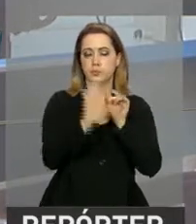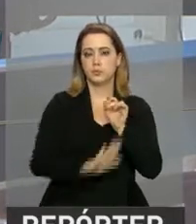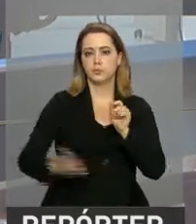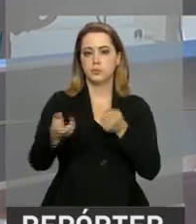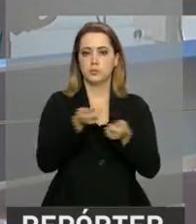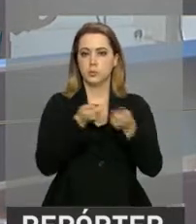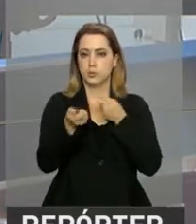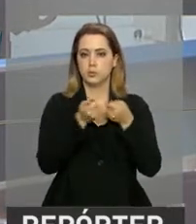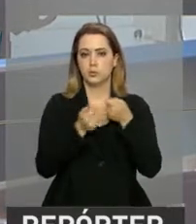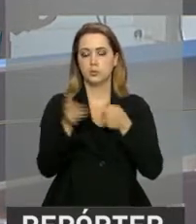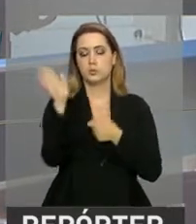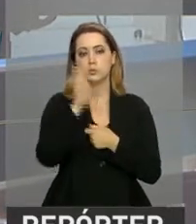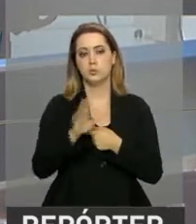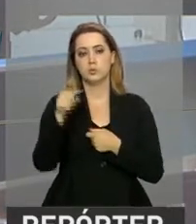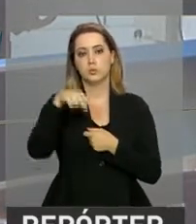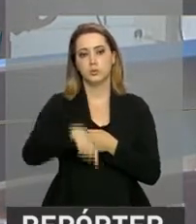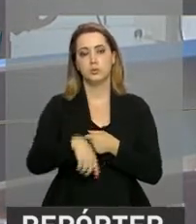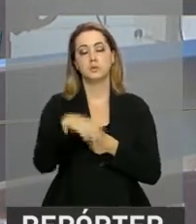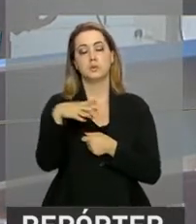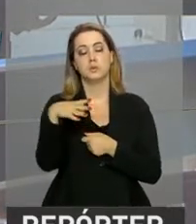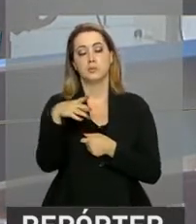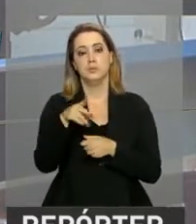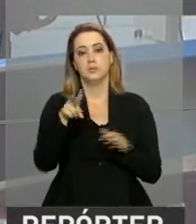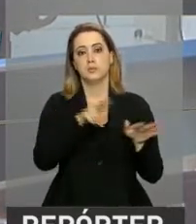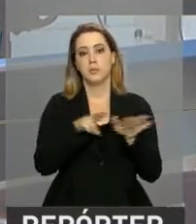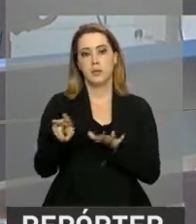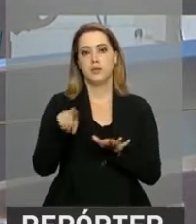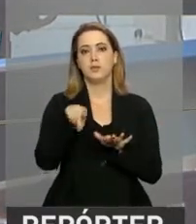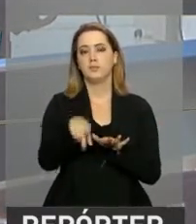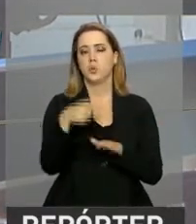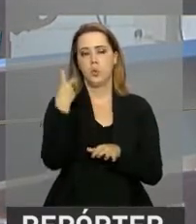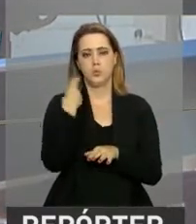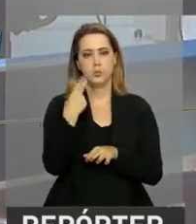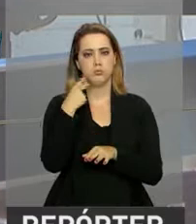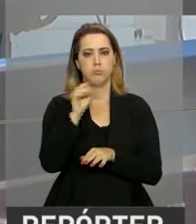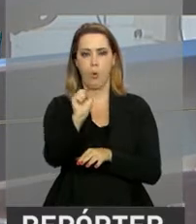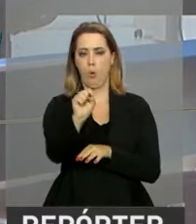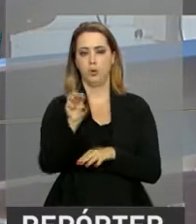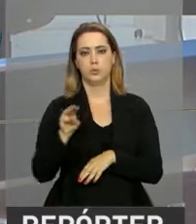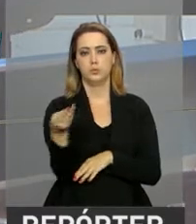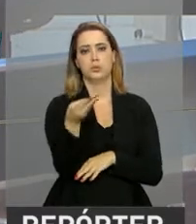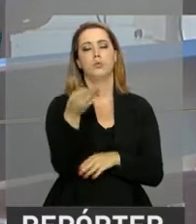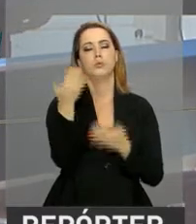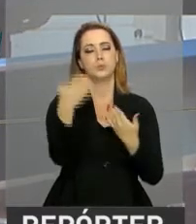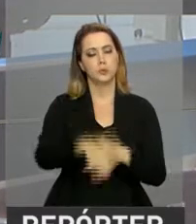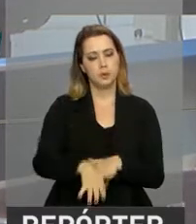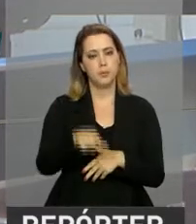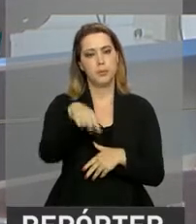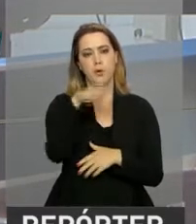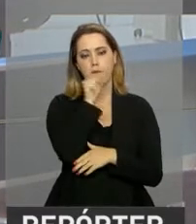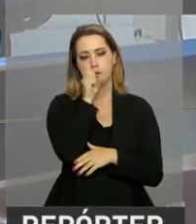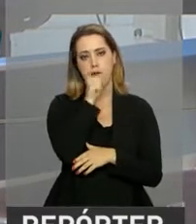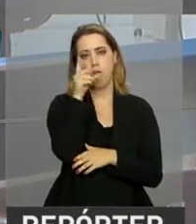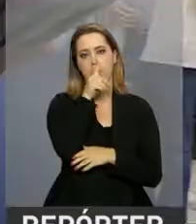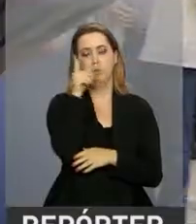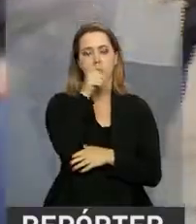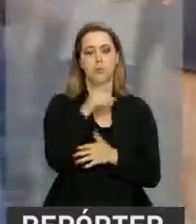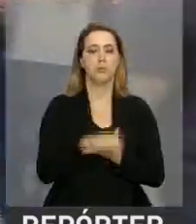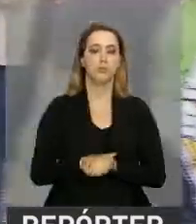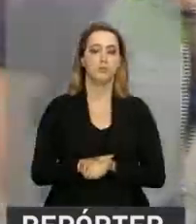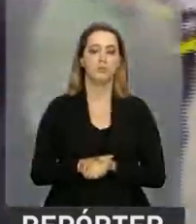normalmente para mais de 8 milhões de estudantes outros 240 mil farão o exame em dezembro